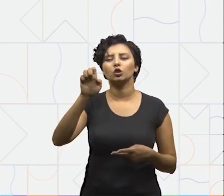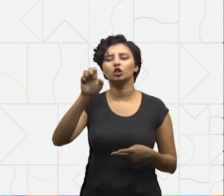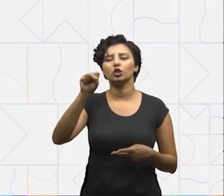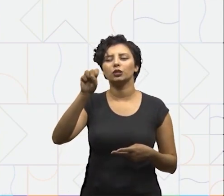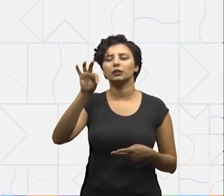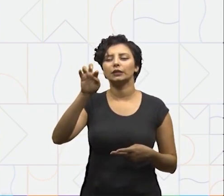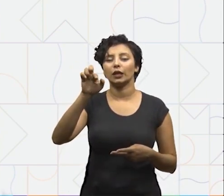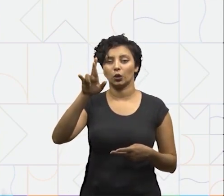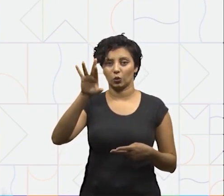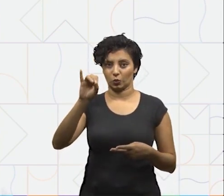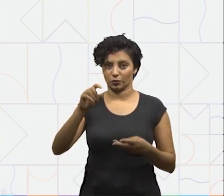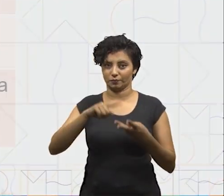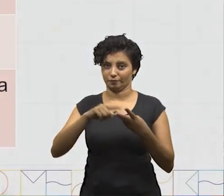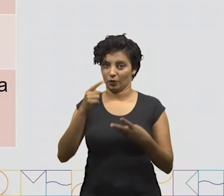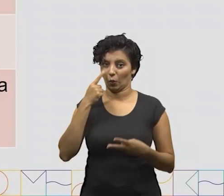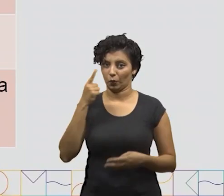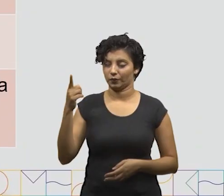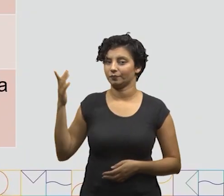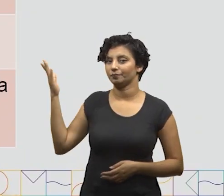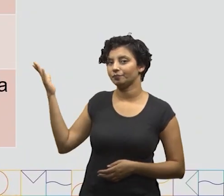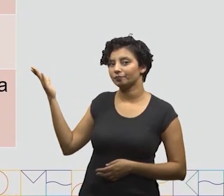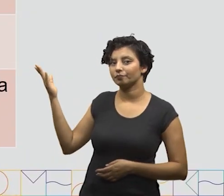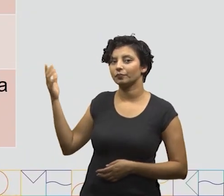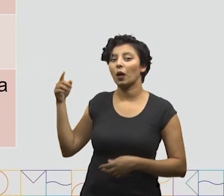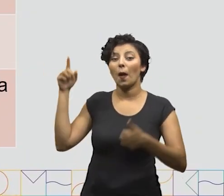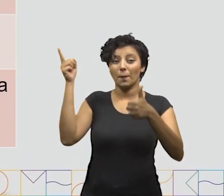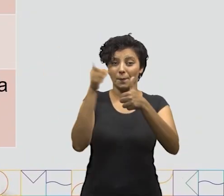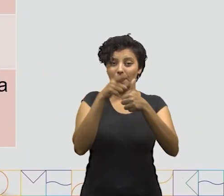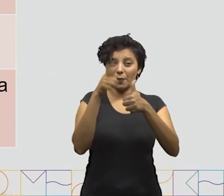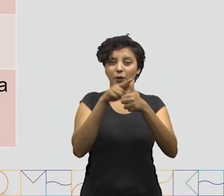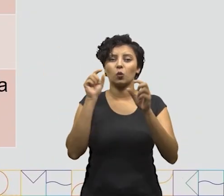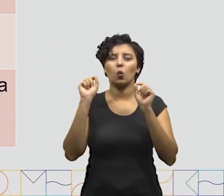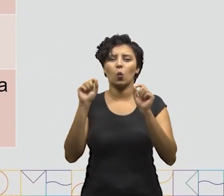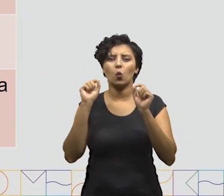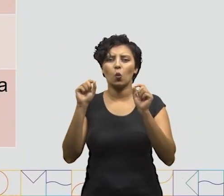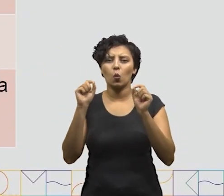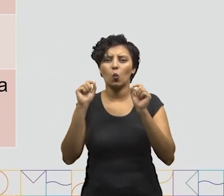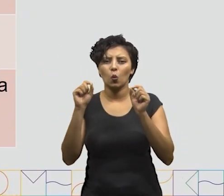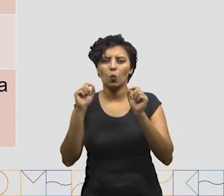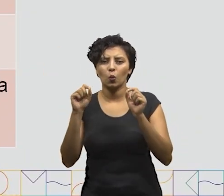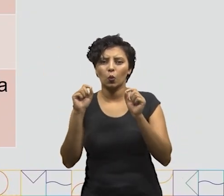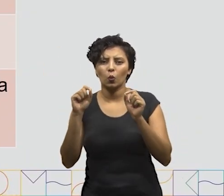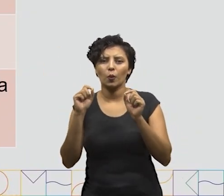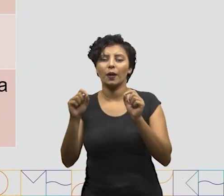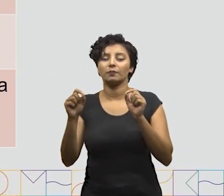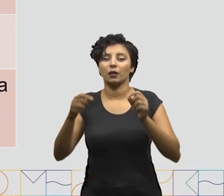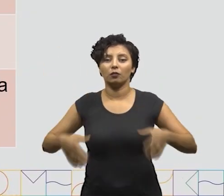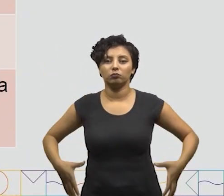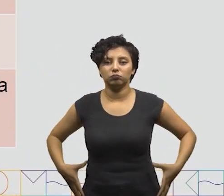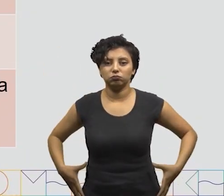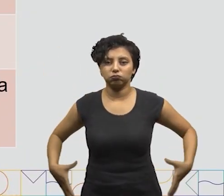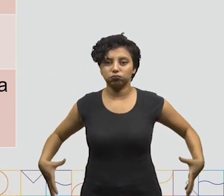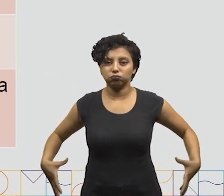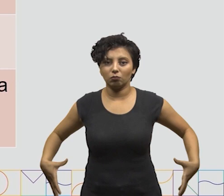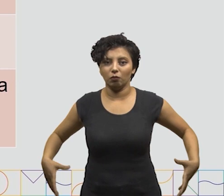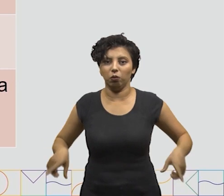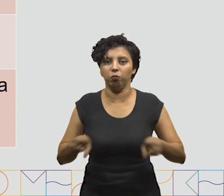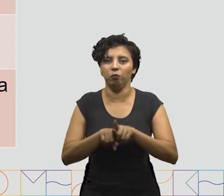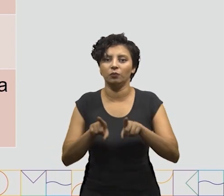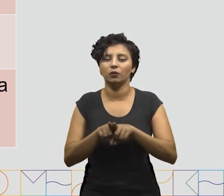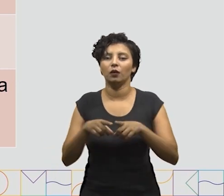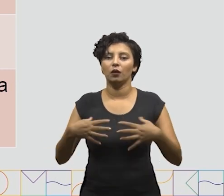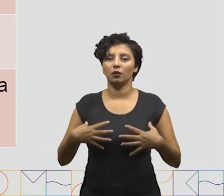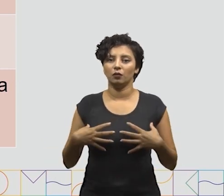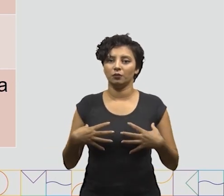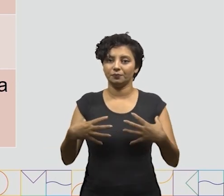mesmo. O estrógeno promove a característica sexual secundária, fazendo os quadris se